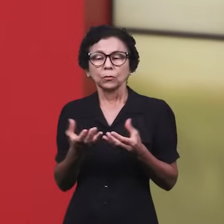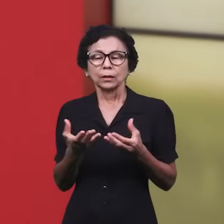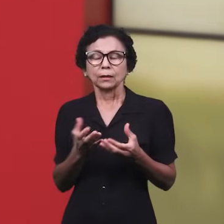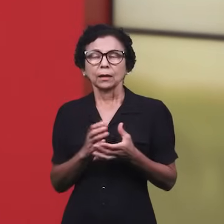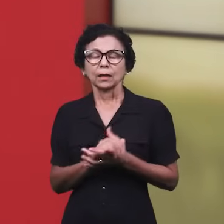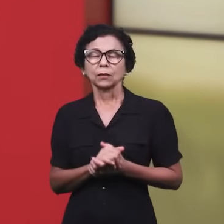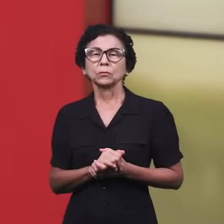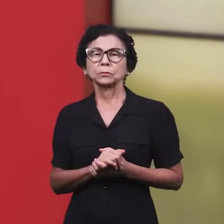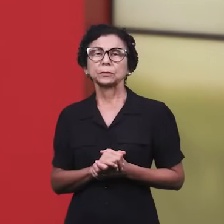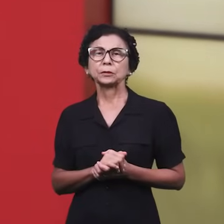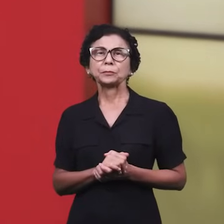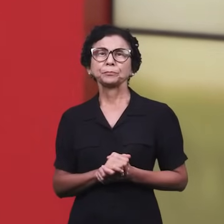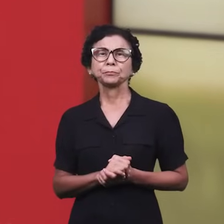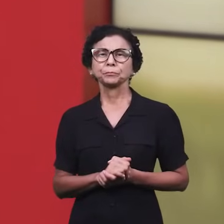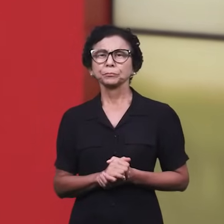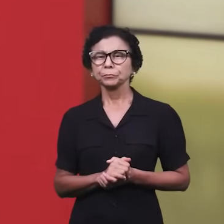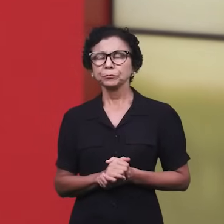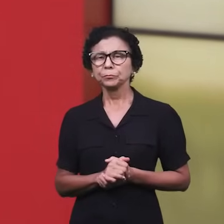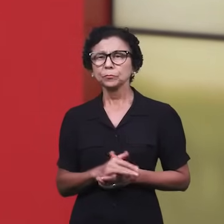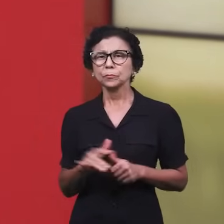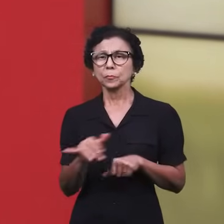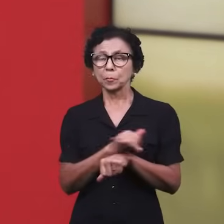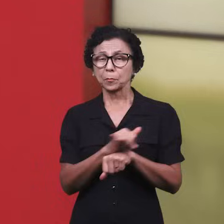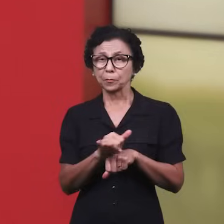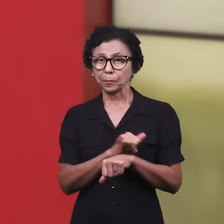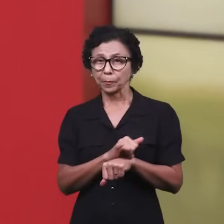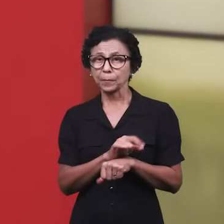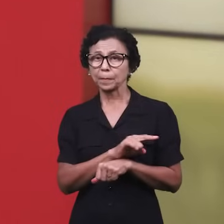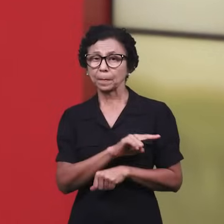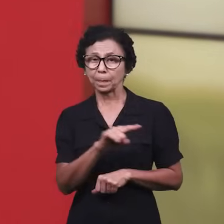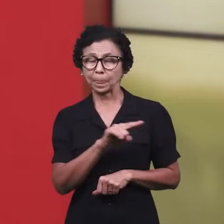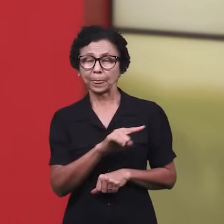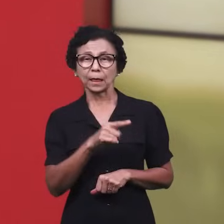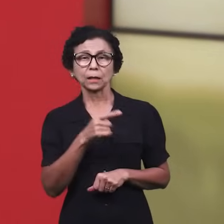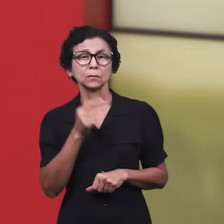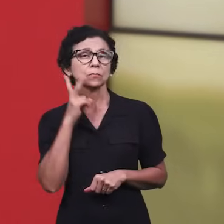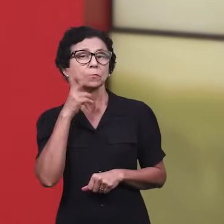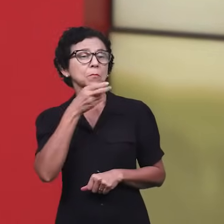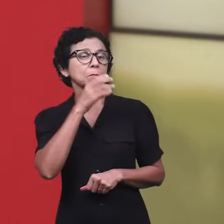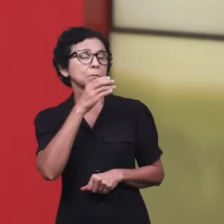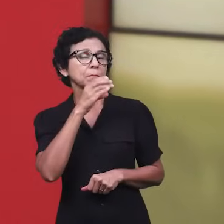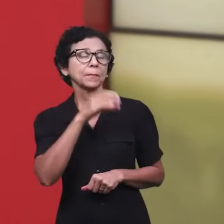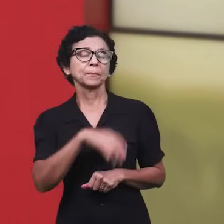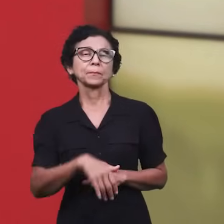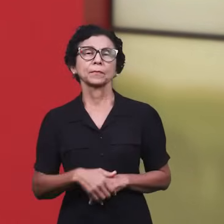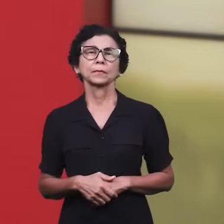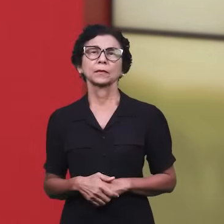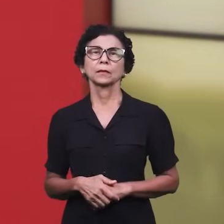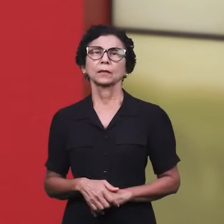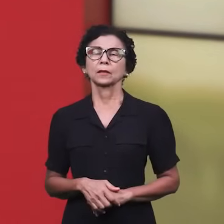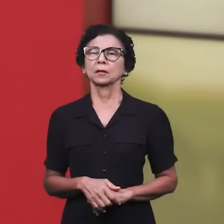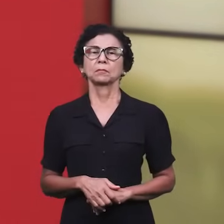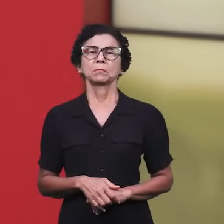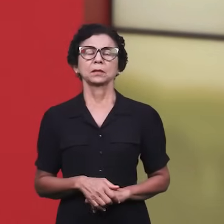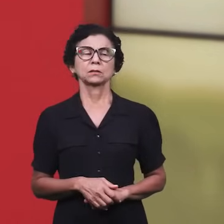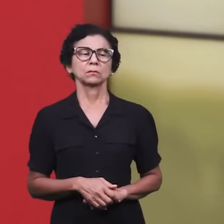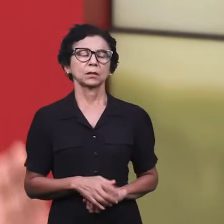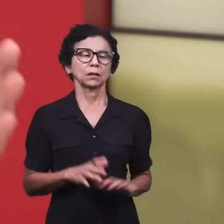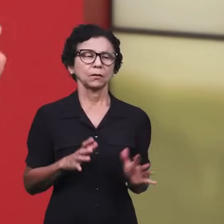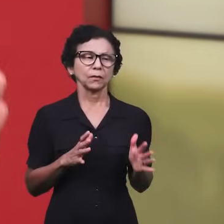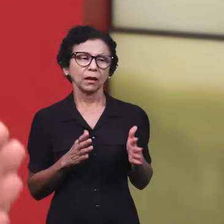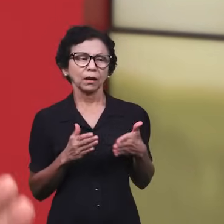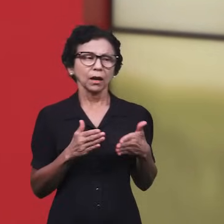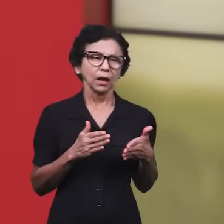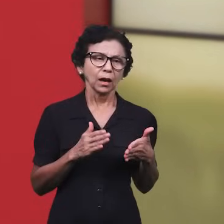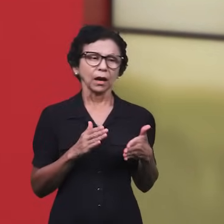né mas a a não houve indecisão em momento algum não houve dúvida né Eh